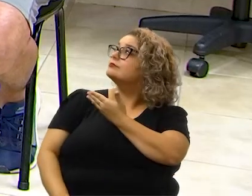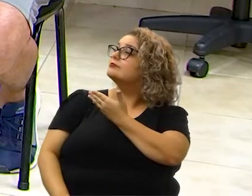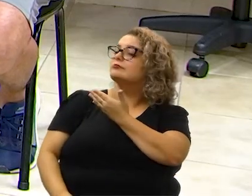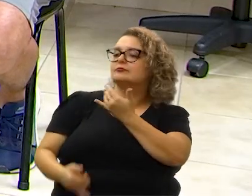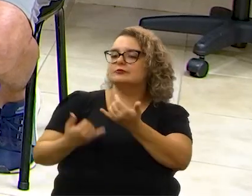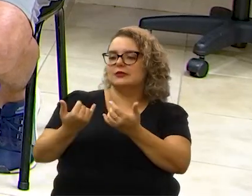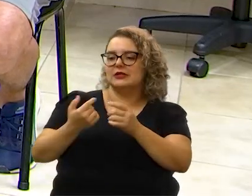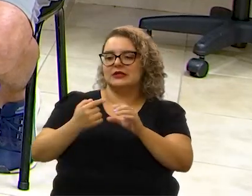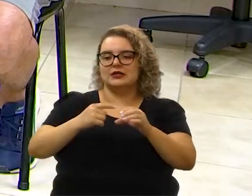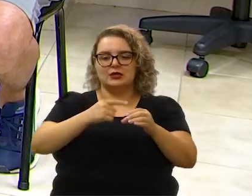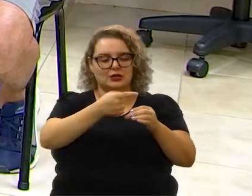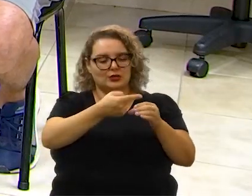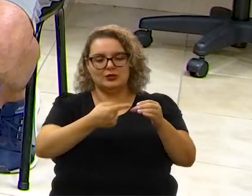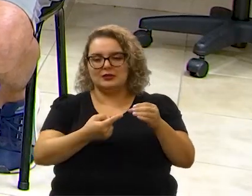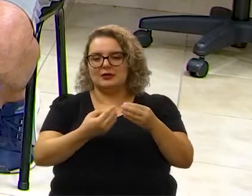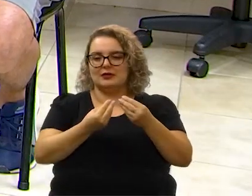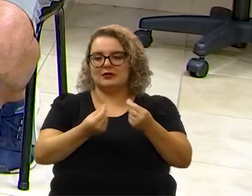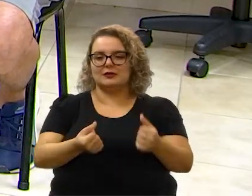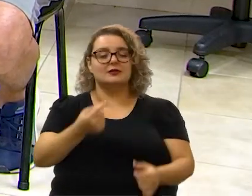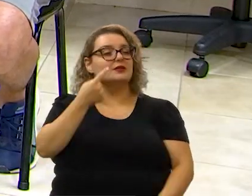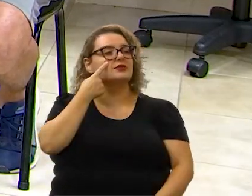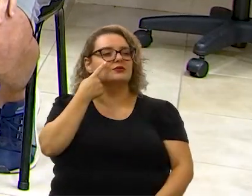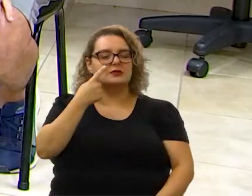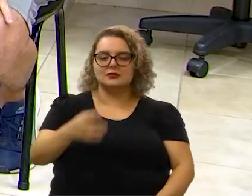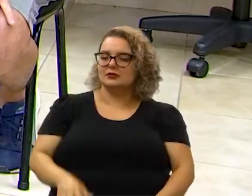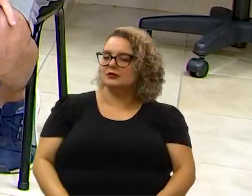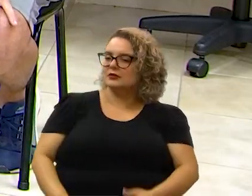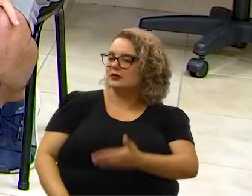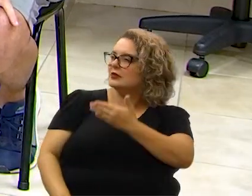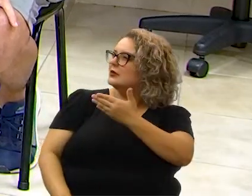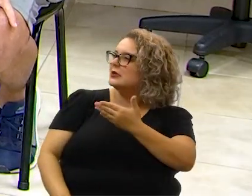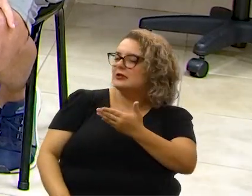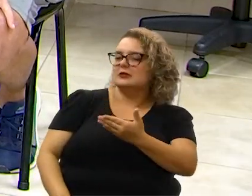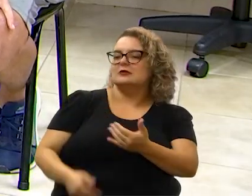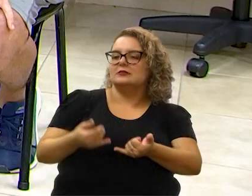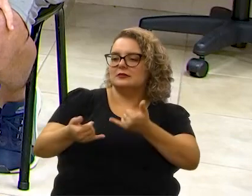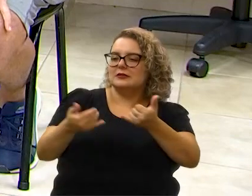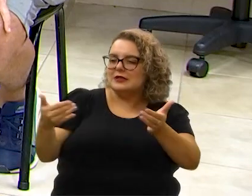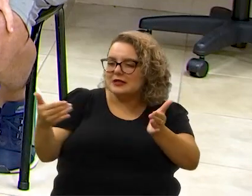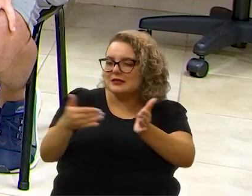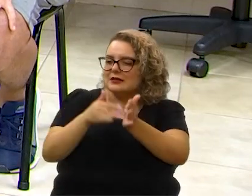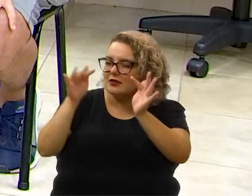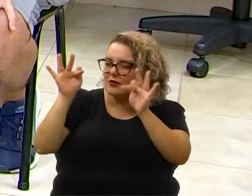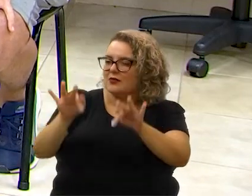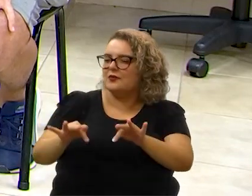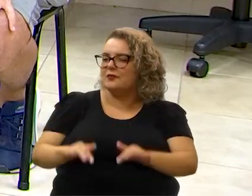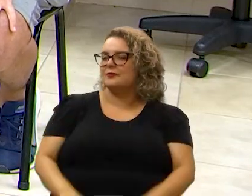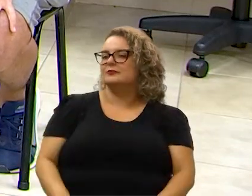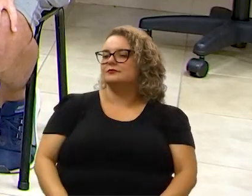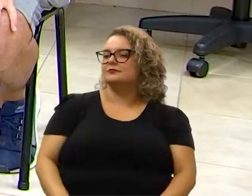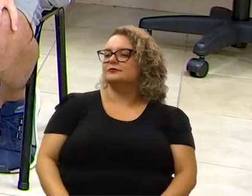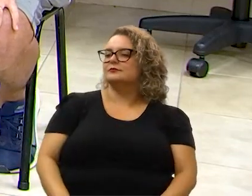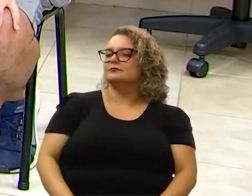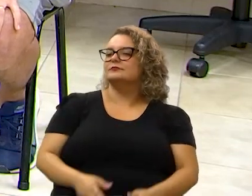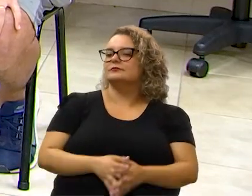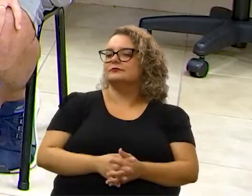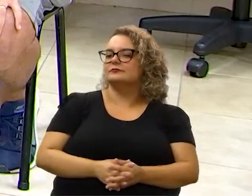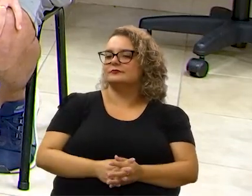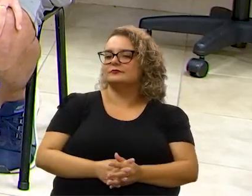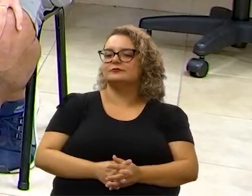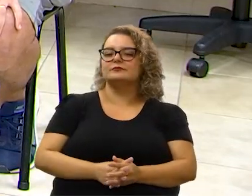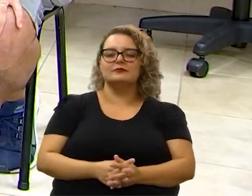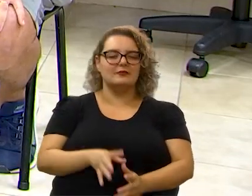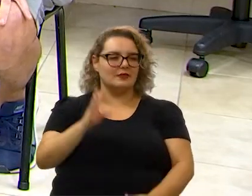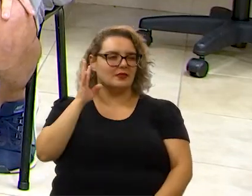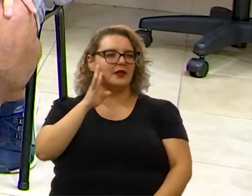ó, rachados, né, gastos. Deixa eu ver. No talo, que é brincado cara, até o final, né? Não, olha